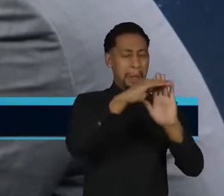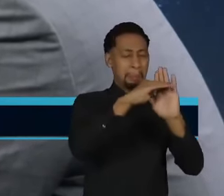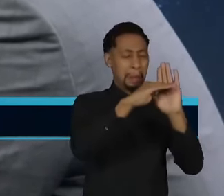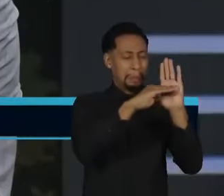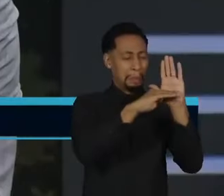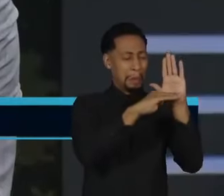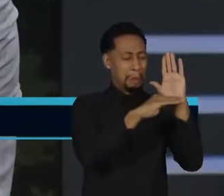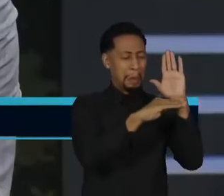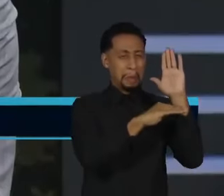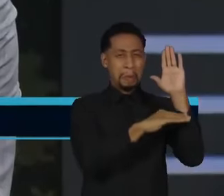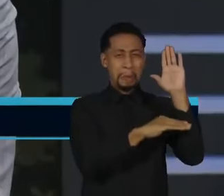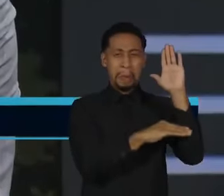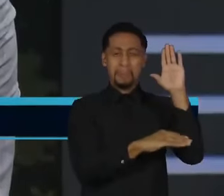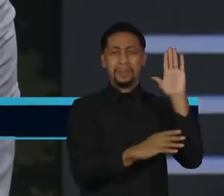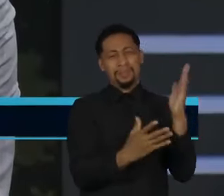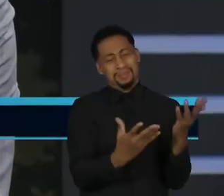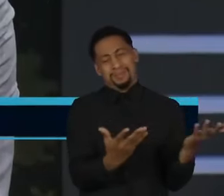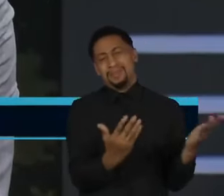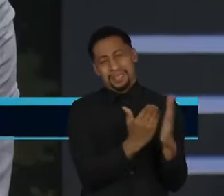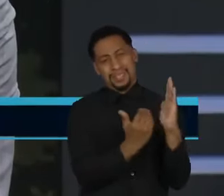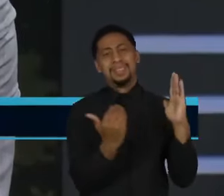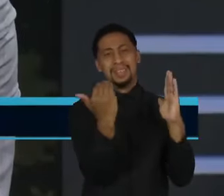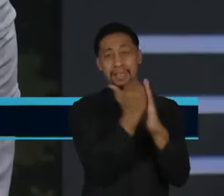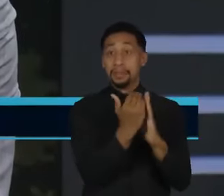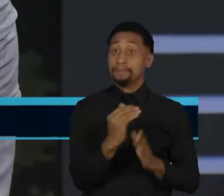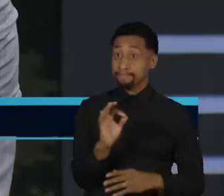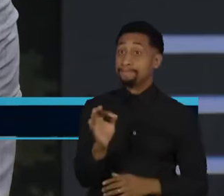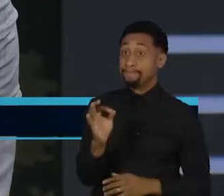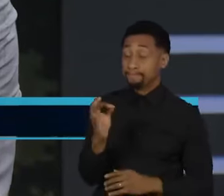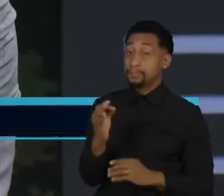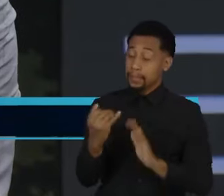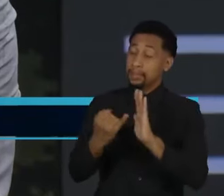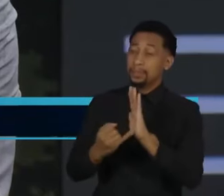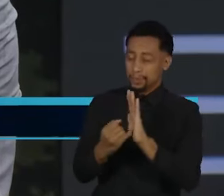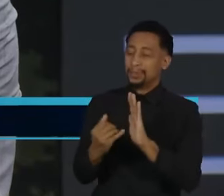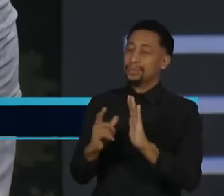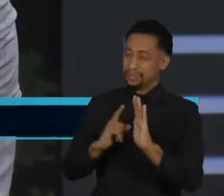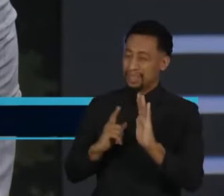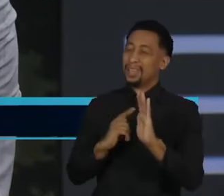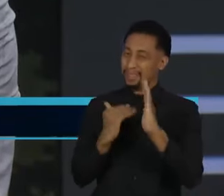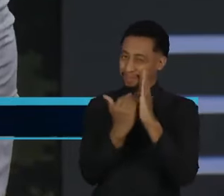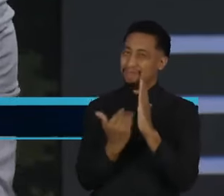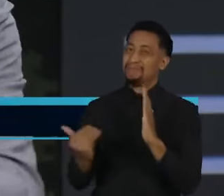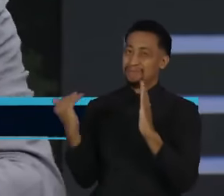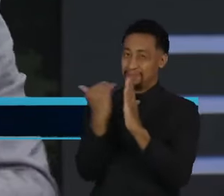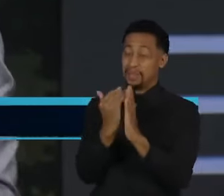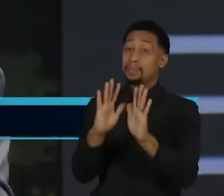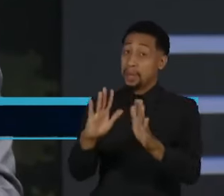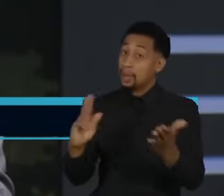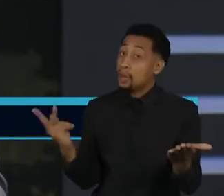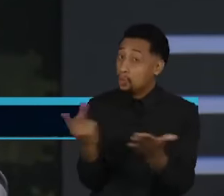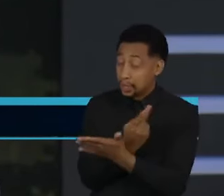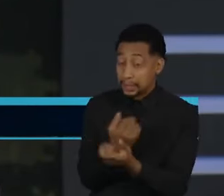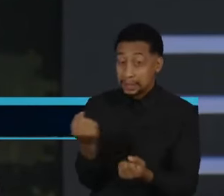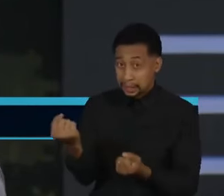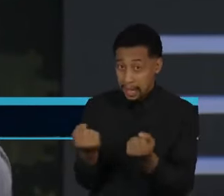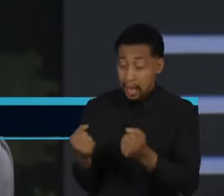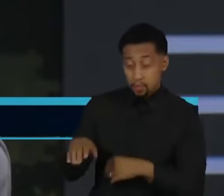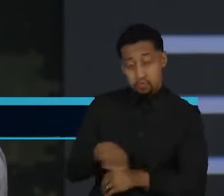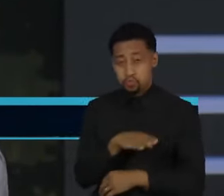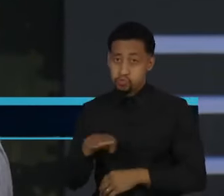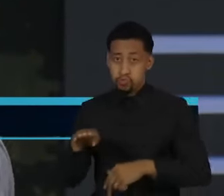nós temos impostos e taxas demais, mas nós temos um segmento, que é o segmento do trânsito, de vítimas de trânsito, que é muito maior do que a gente